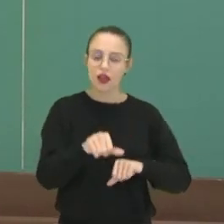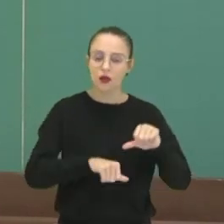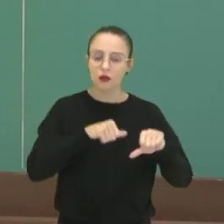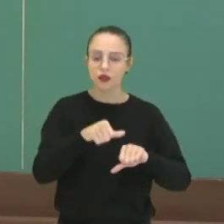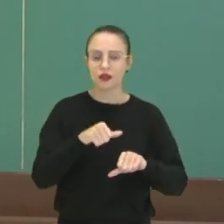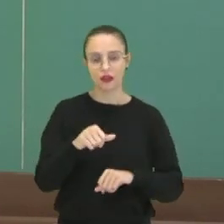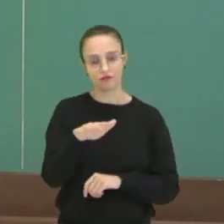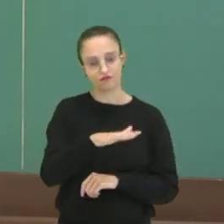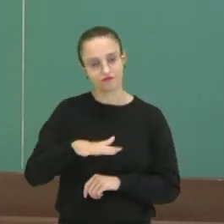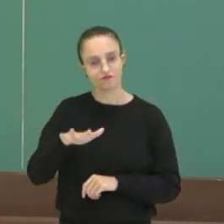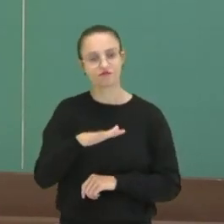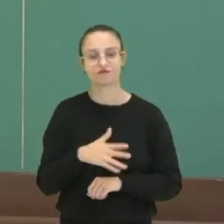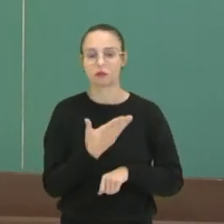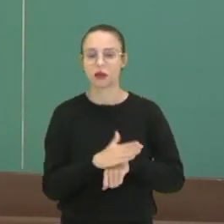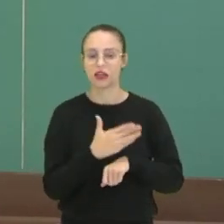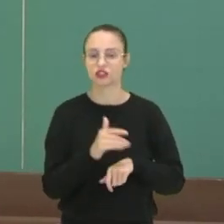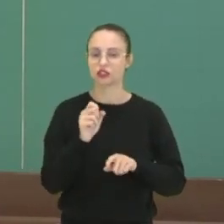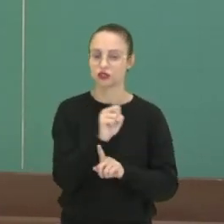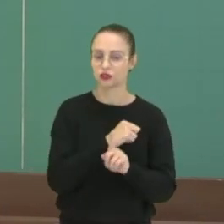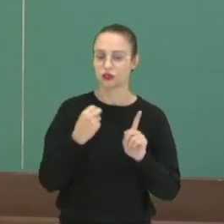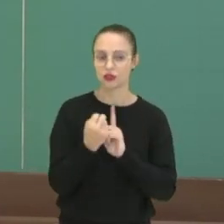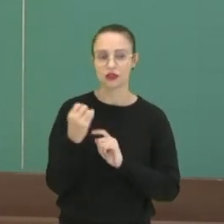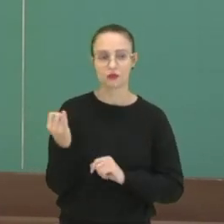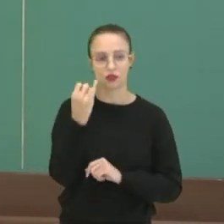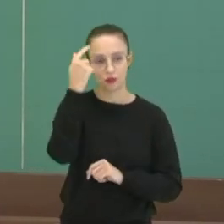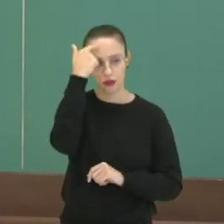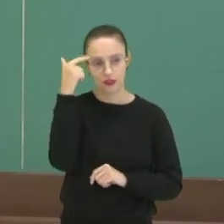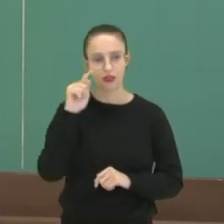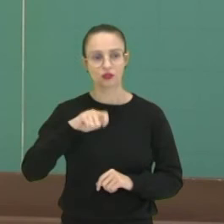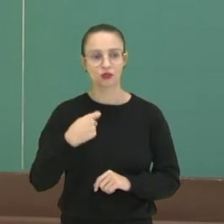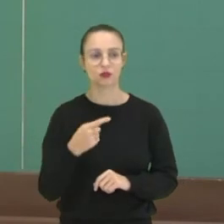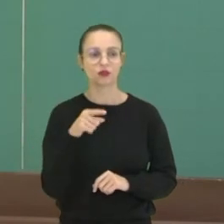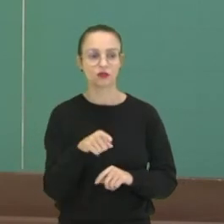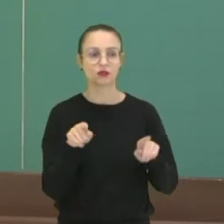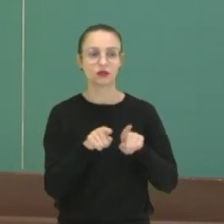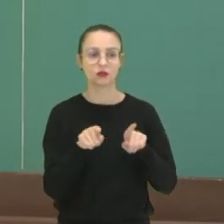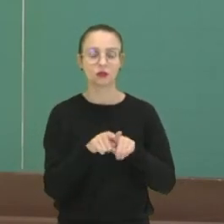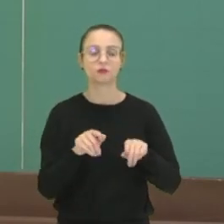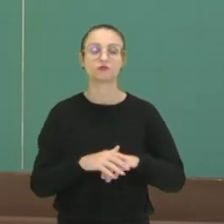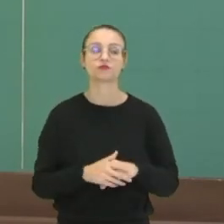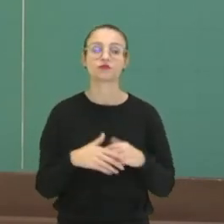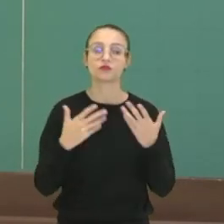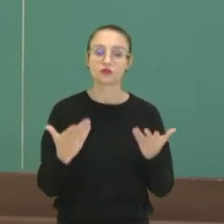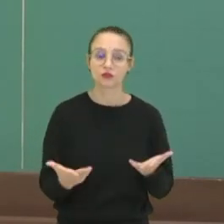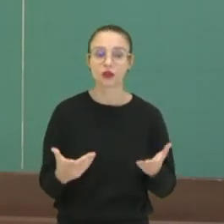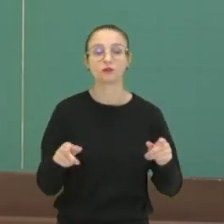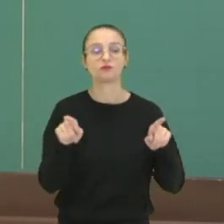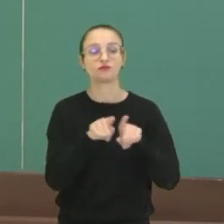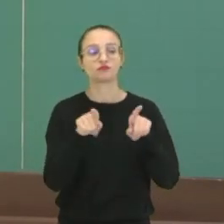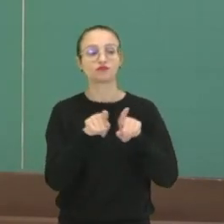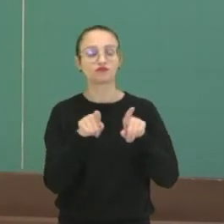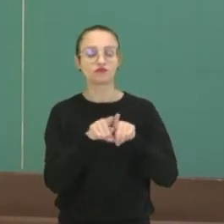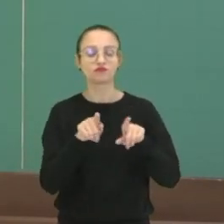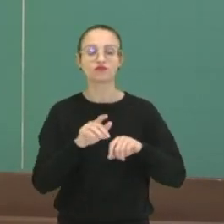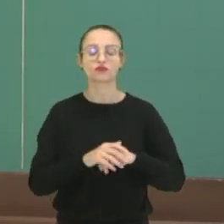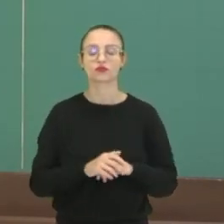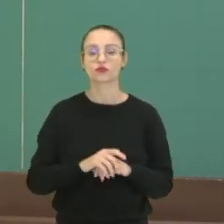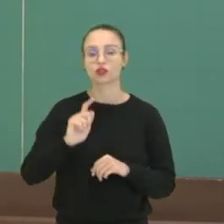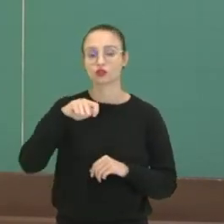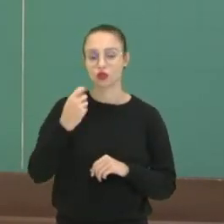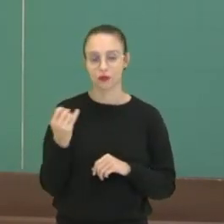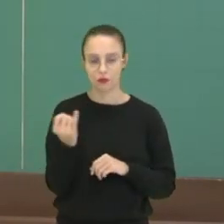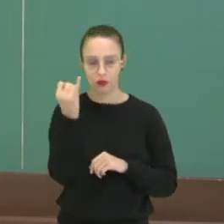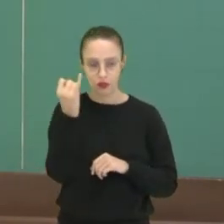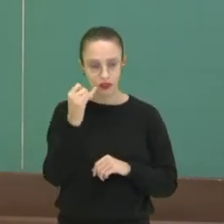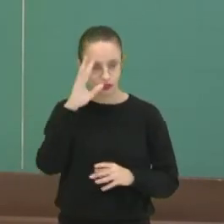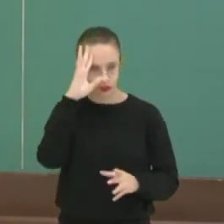da sociedade, né? Importante pensar a esse respeito também. E aí também é importantíssimo a